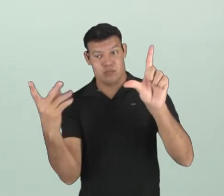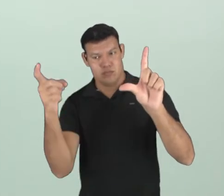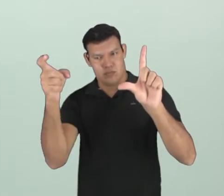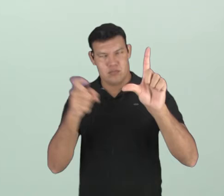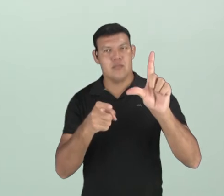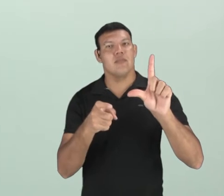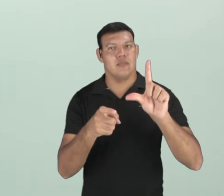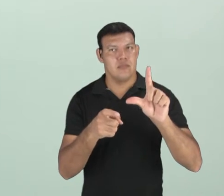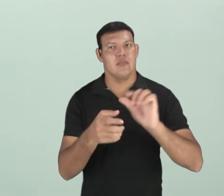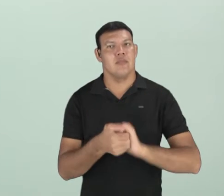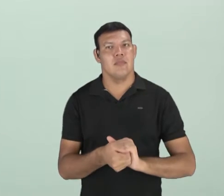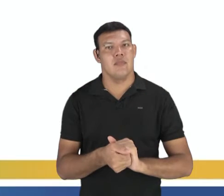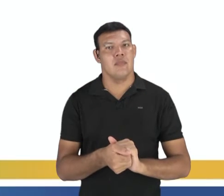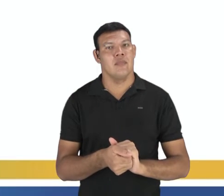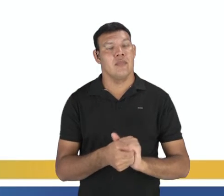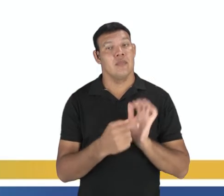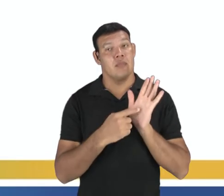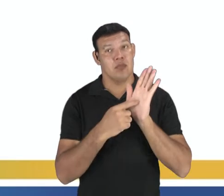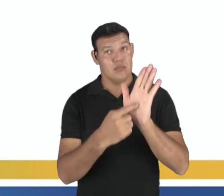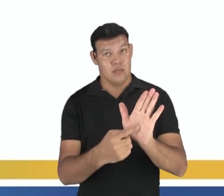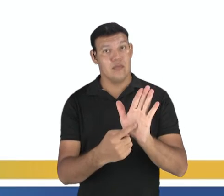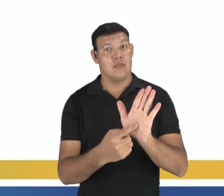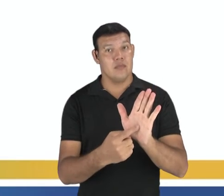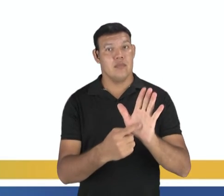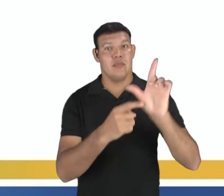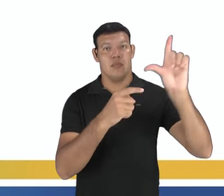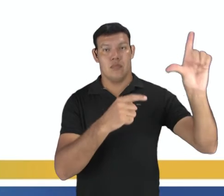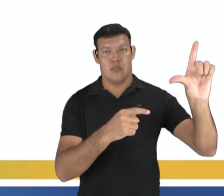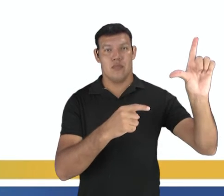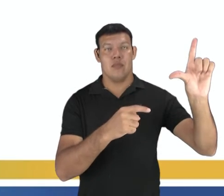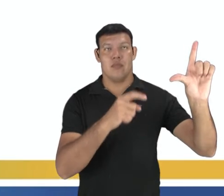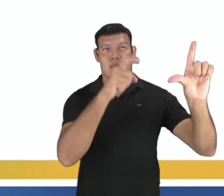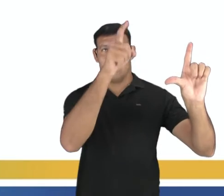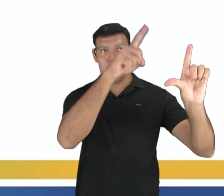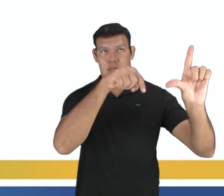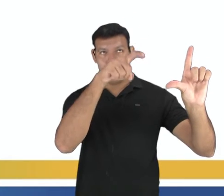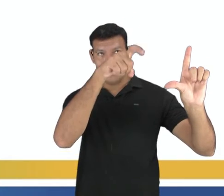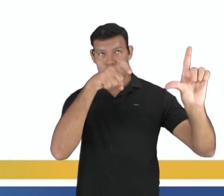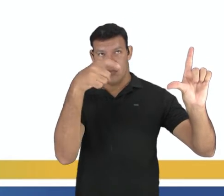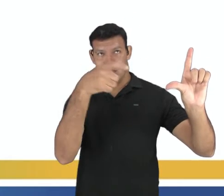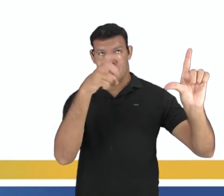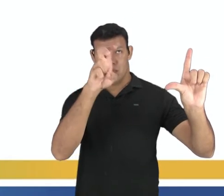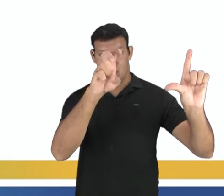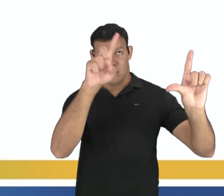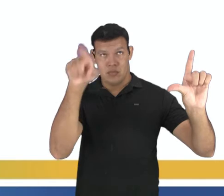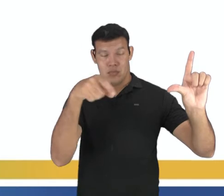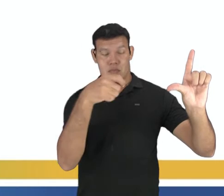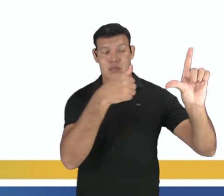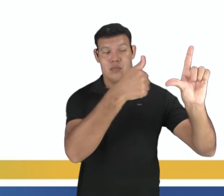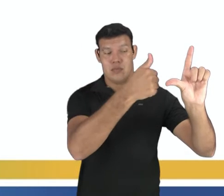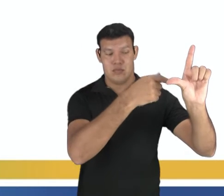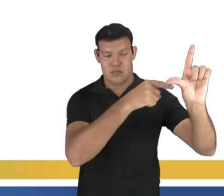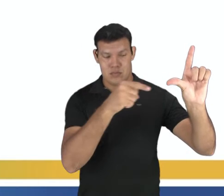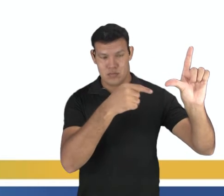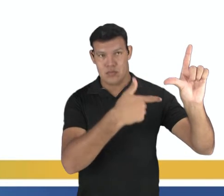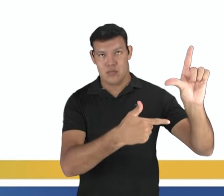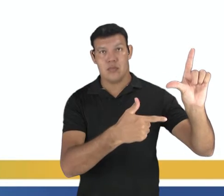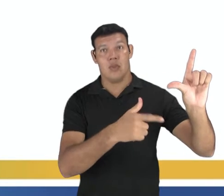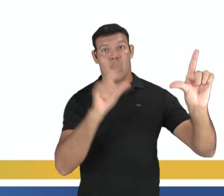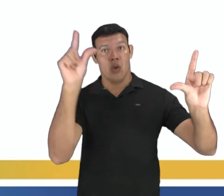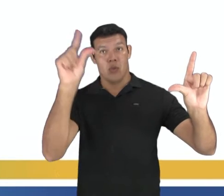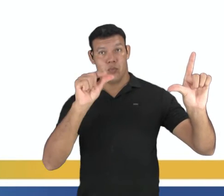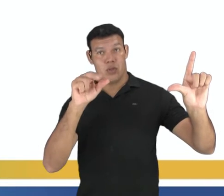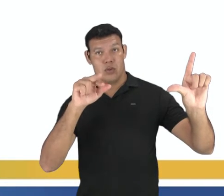logarítmica. Então, nesse caso aí, nós vamos ter um log de x menos 5 de base meio, menor ou igual que